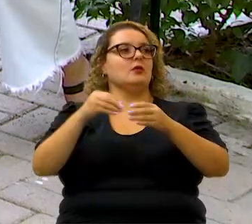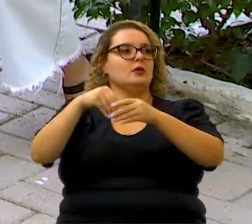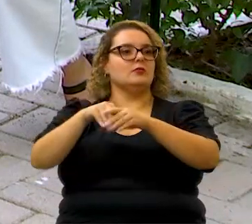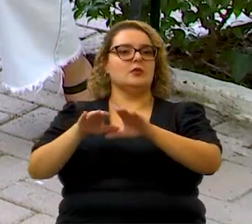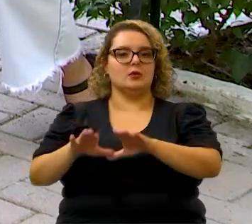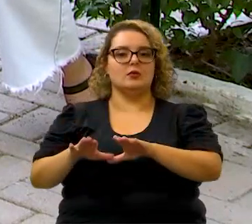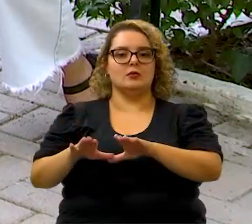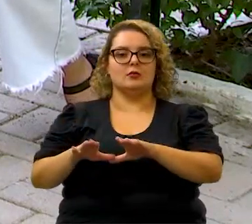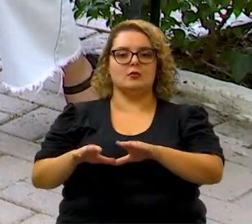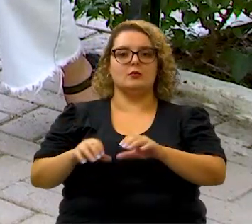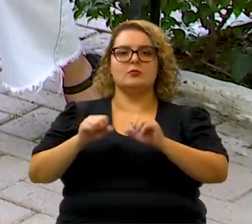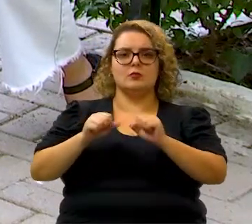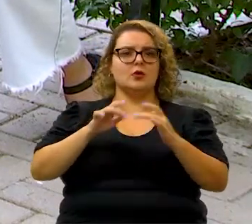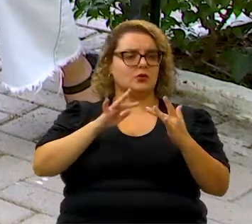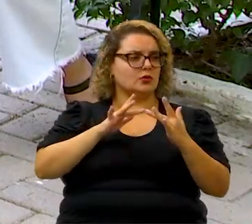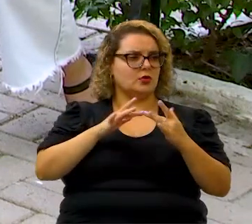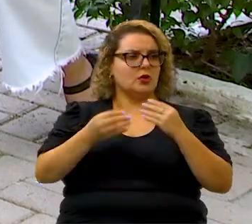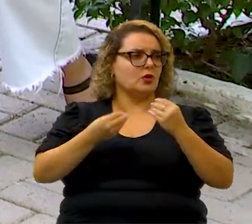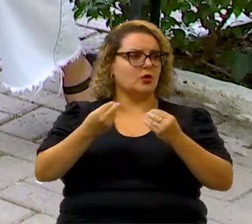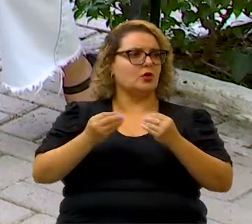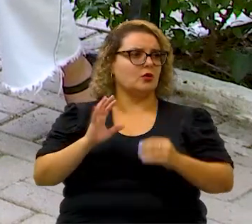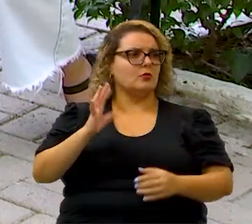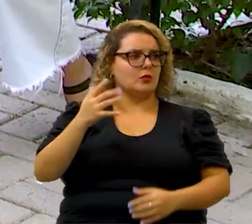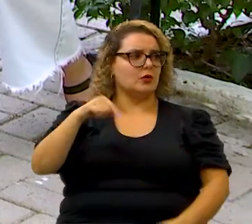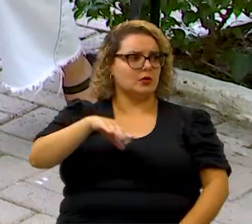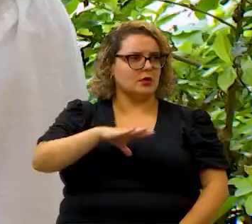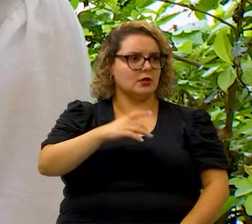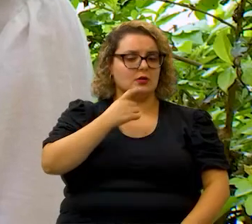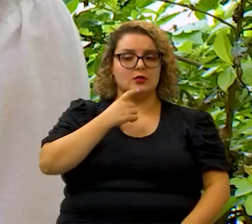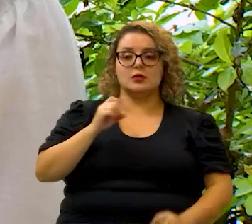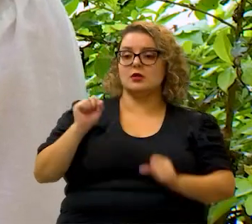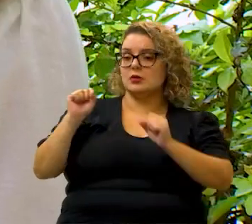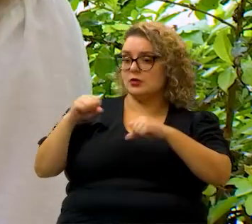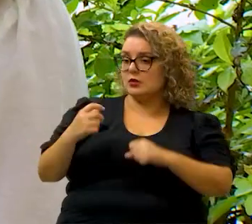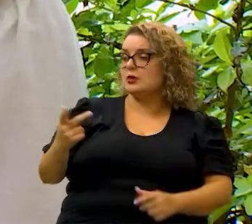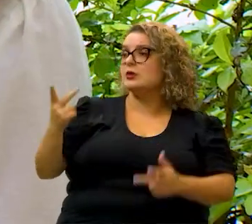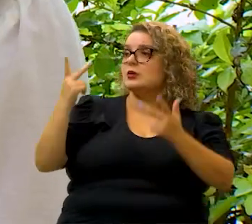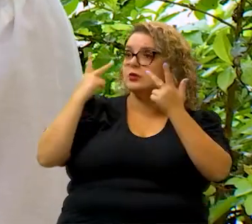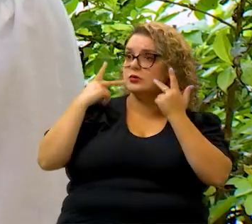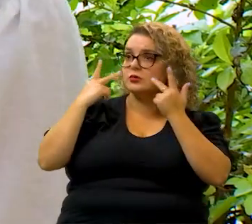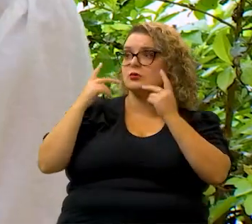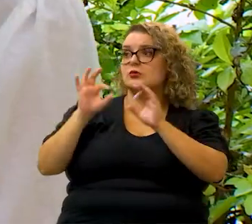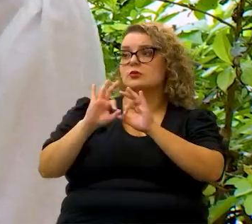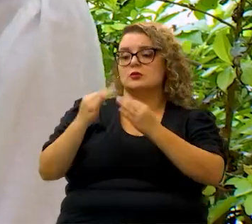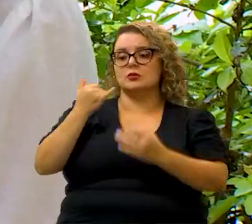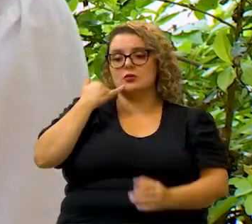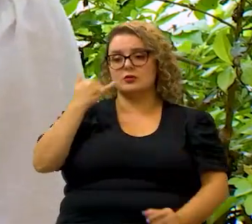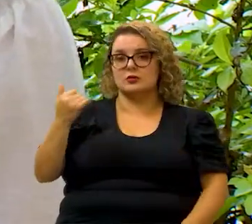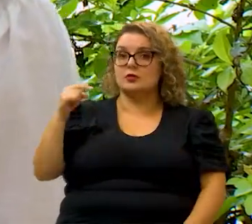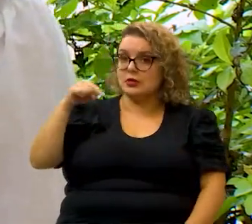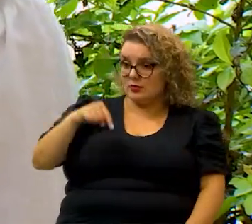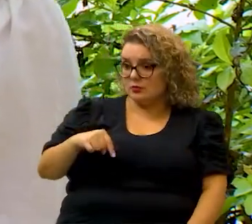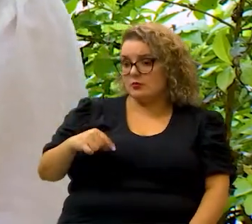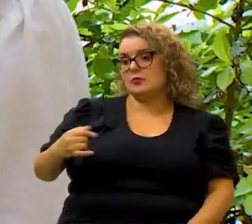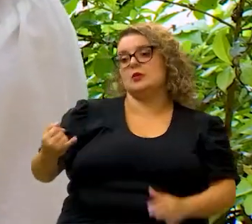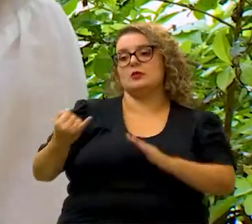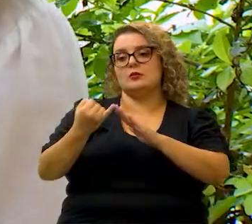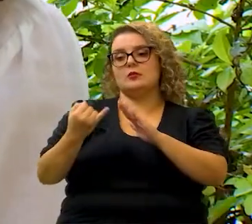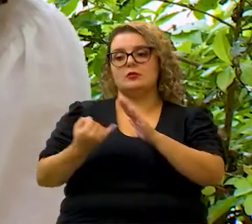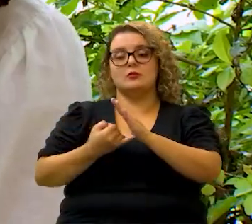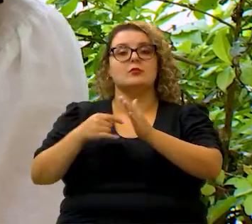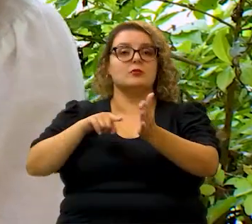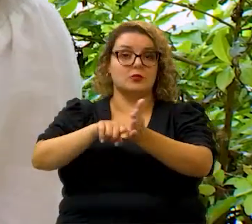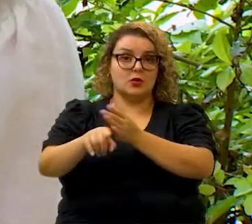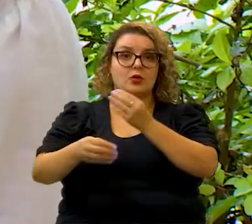o seu parente aqui, ela pode entrar em contato? Como funciona aqui em Campinas? Sim, geralmente os familiares ligam aqui